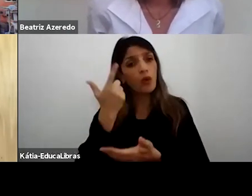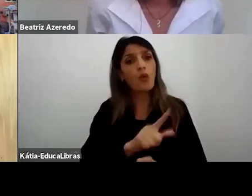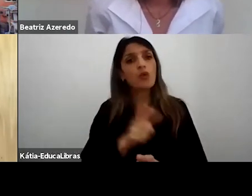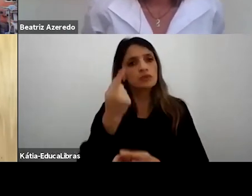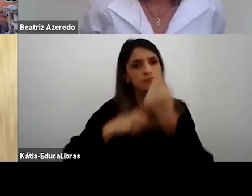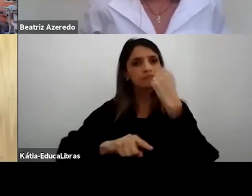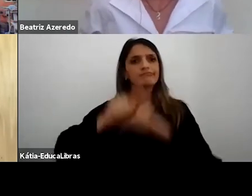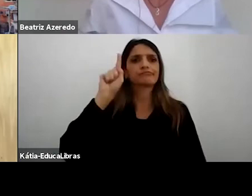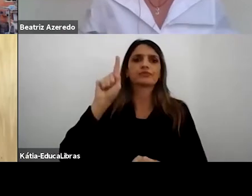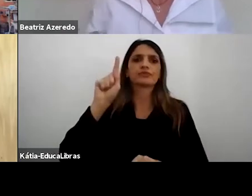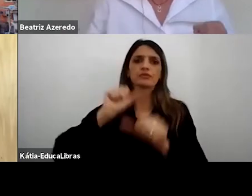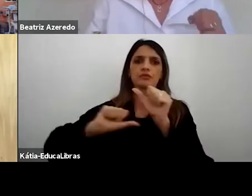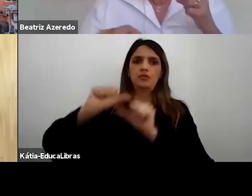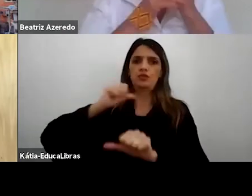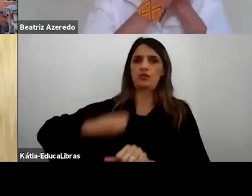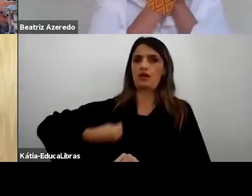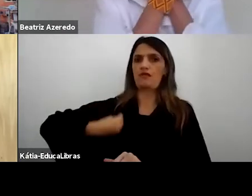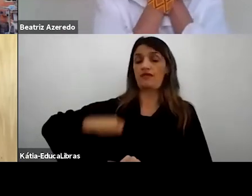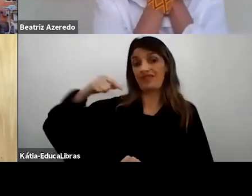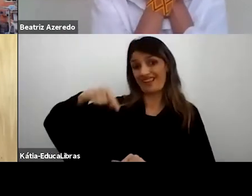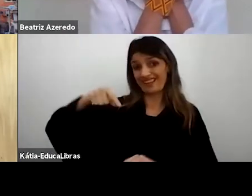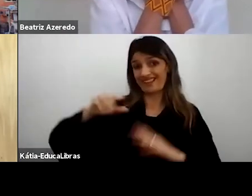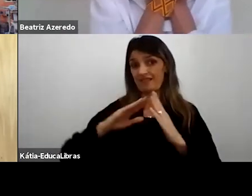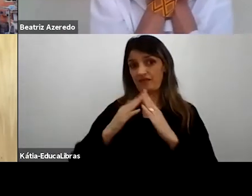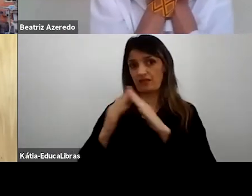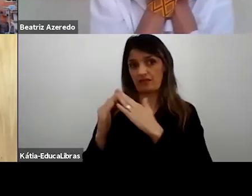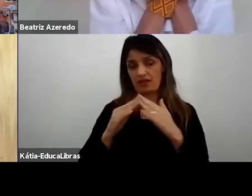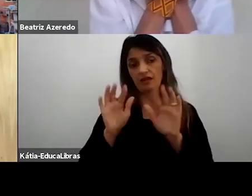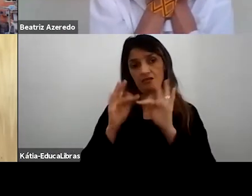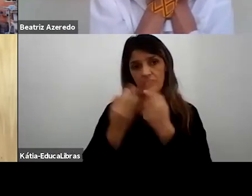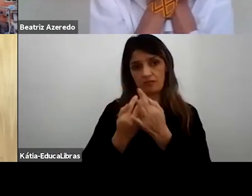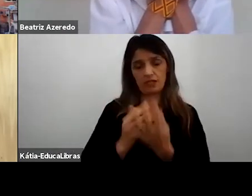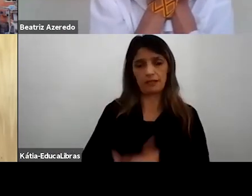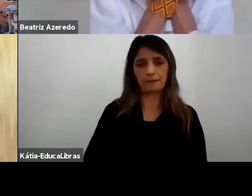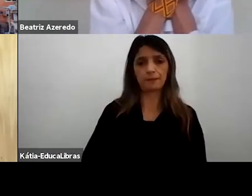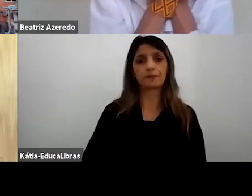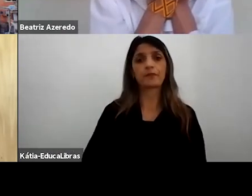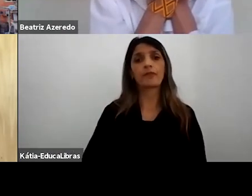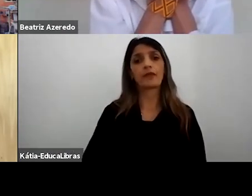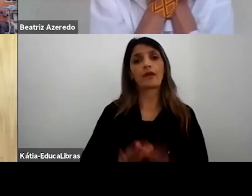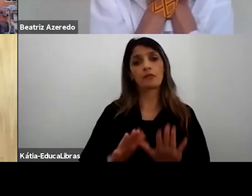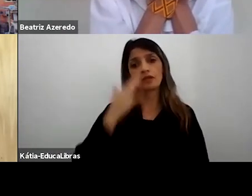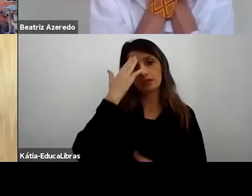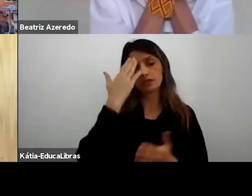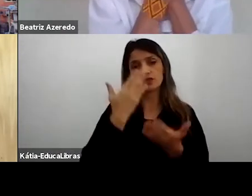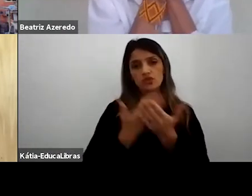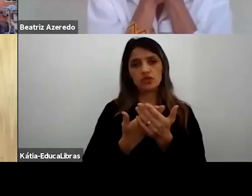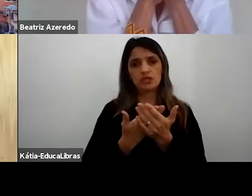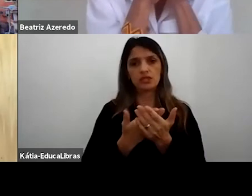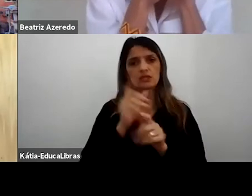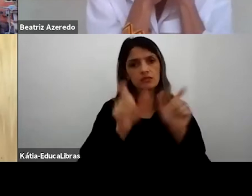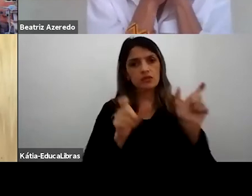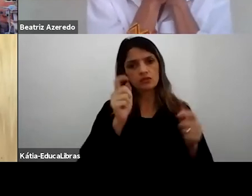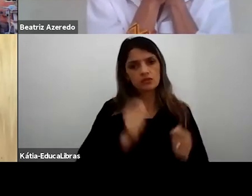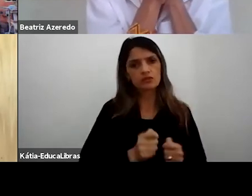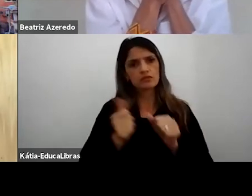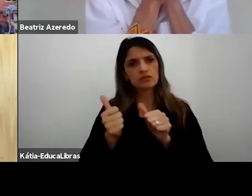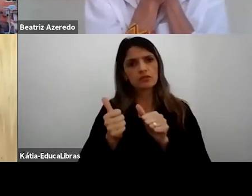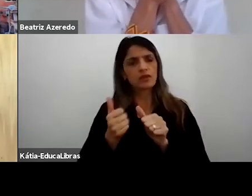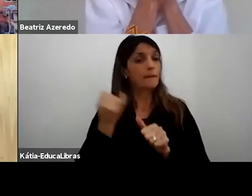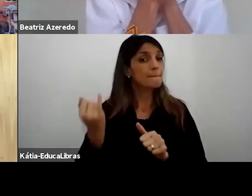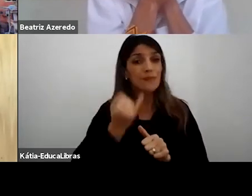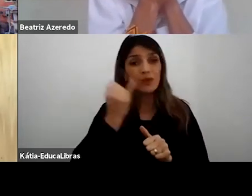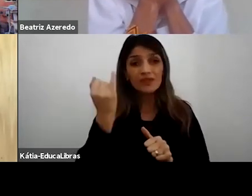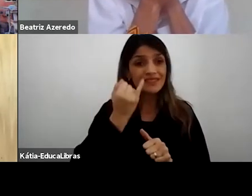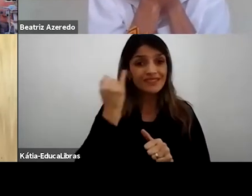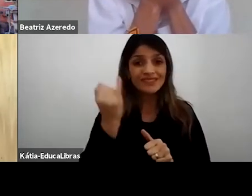para mudar a realidade. Eu acredito muito que os grandes doadores, né, eles têm um papel fundamental nesse sentido.